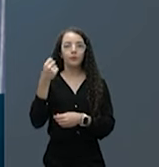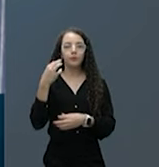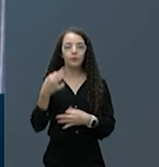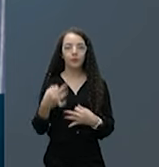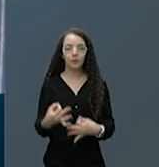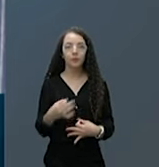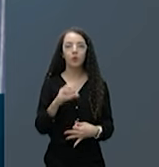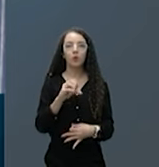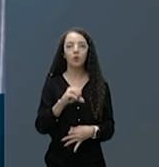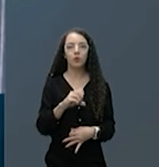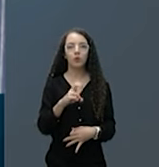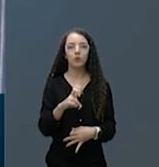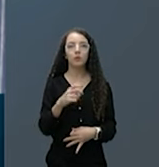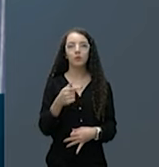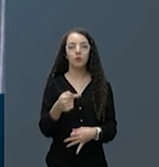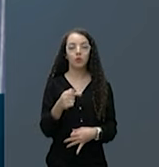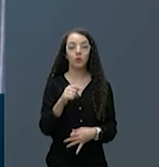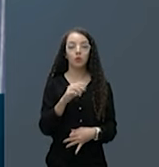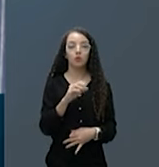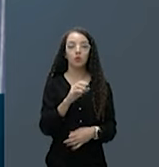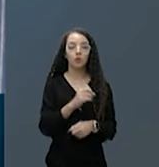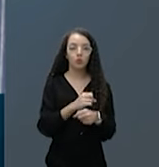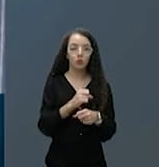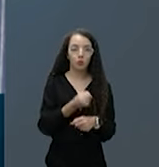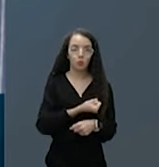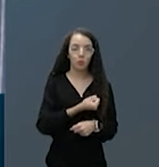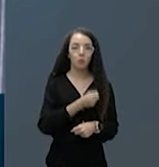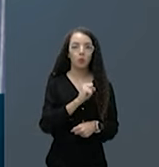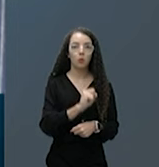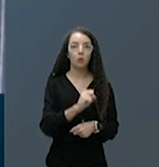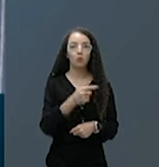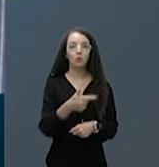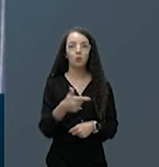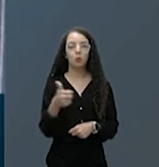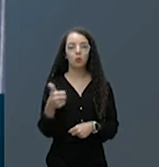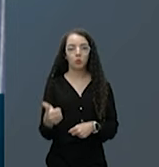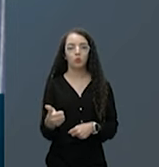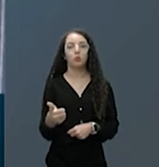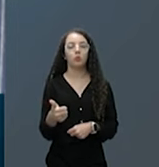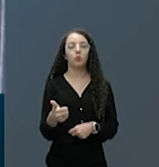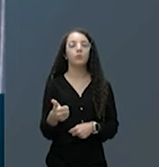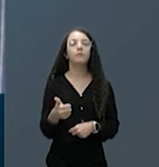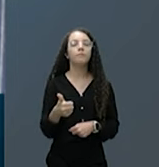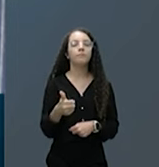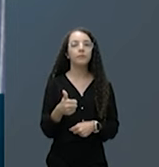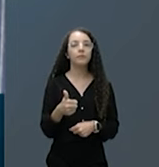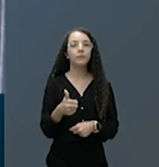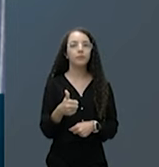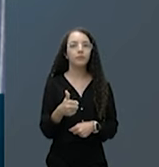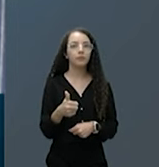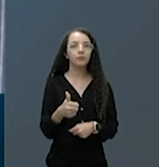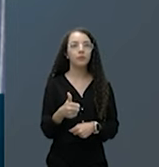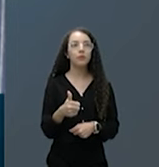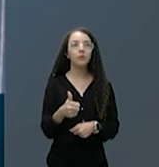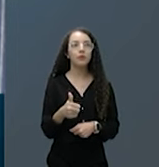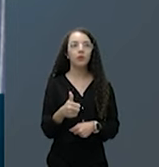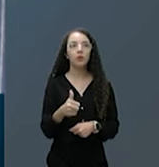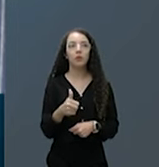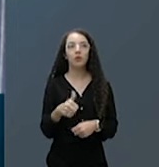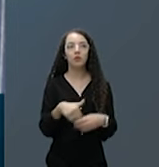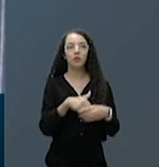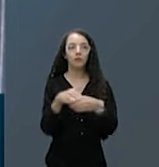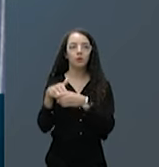957-821 do Mato Grosso do Sul. Ao passo que, no acordo paradigma, a